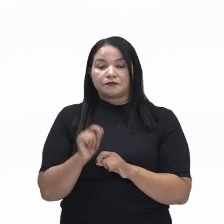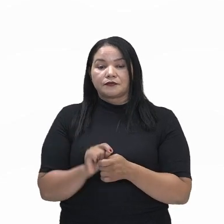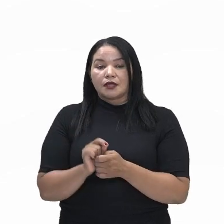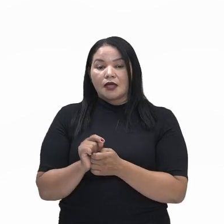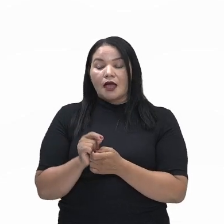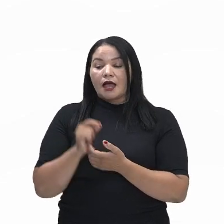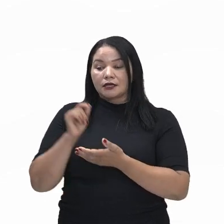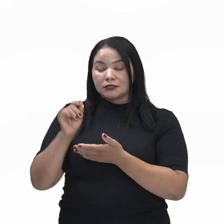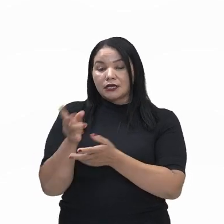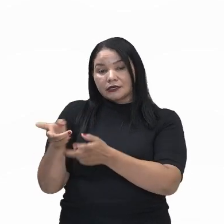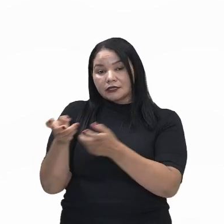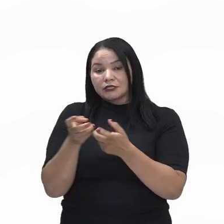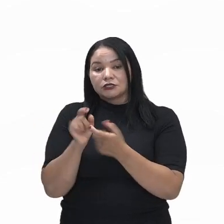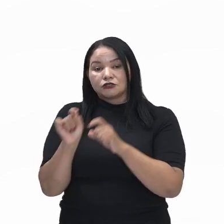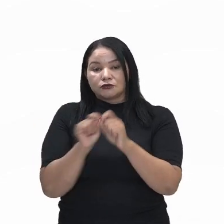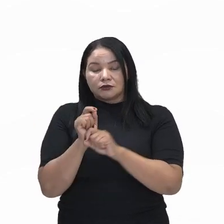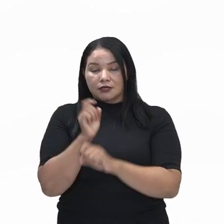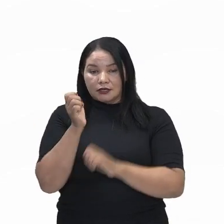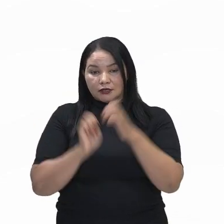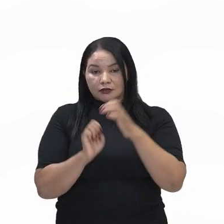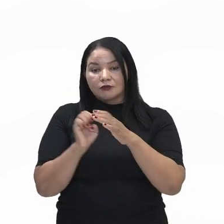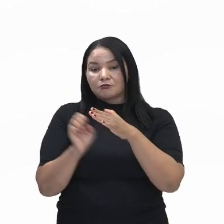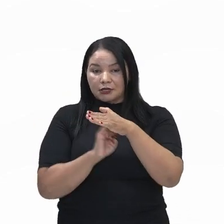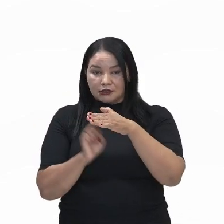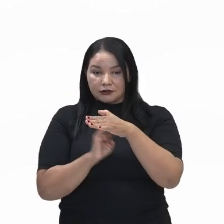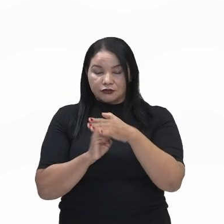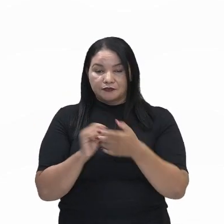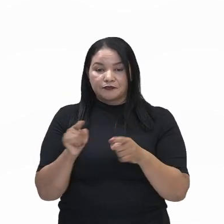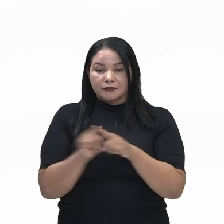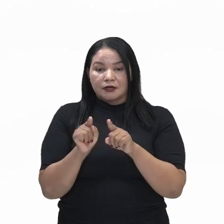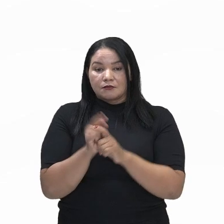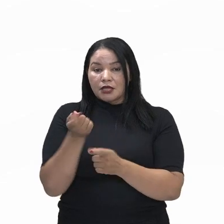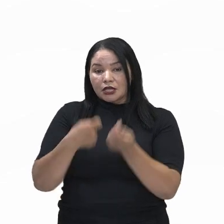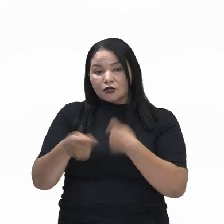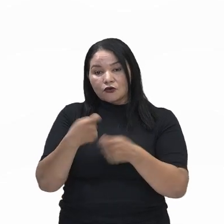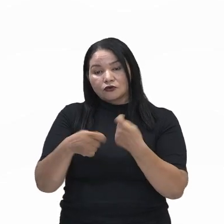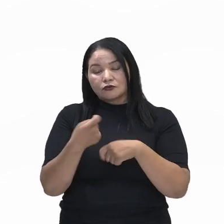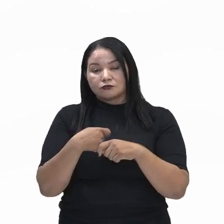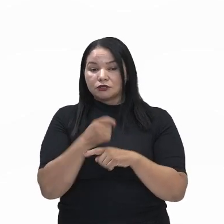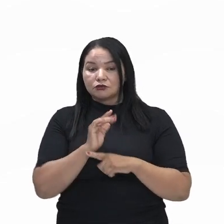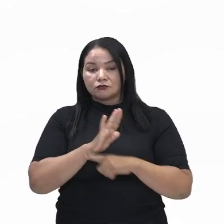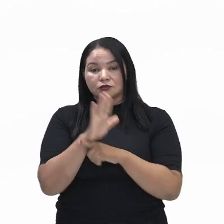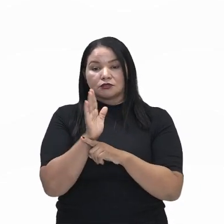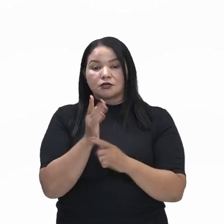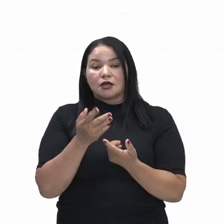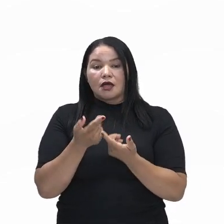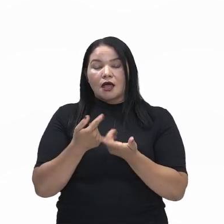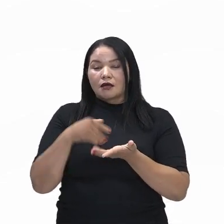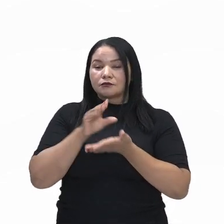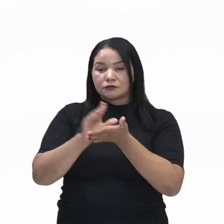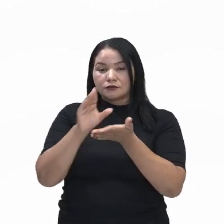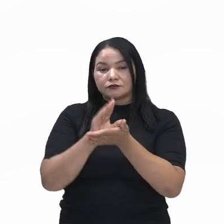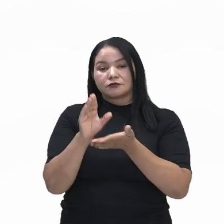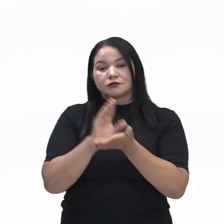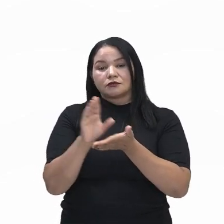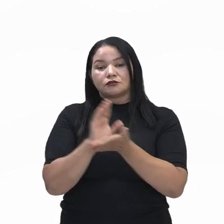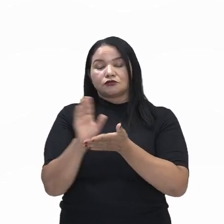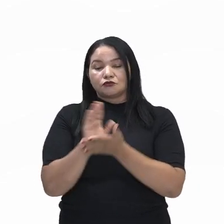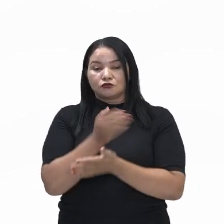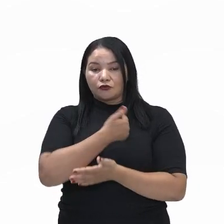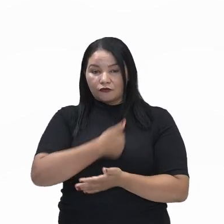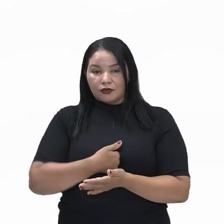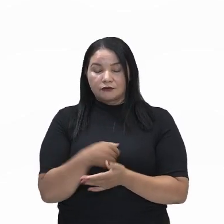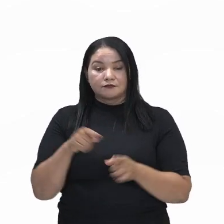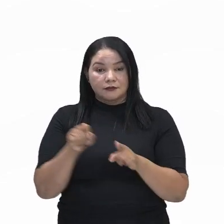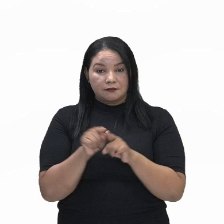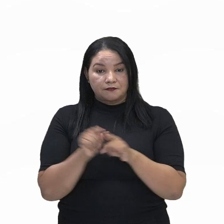empresas, economia artificial que está sustentada por subsídios governamentais, ou seja, para as